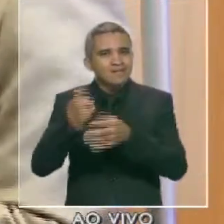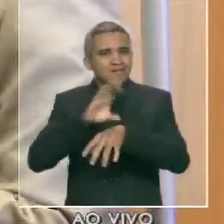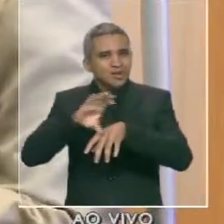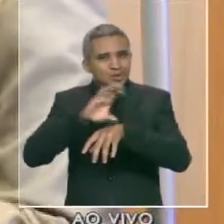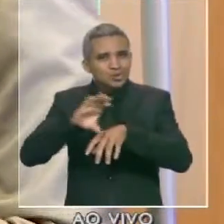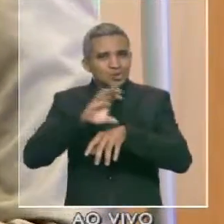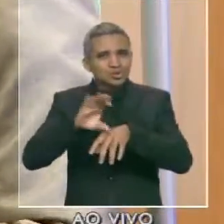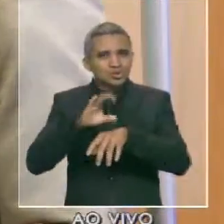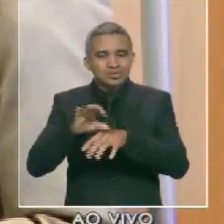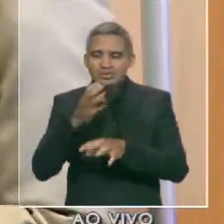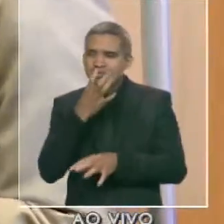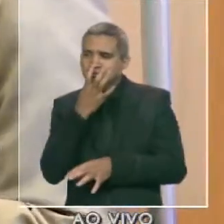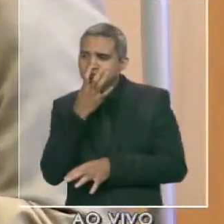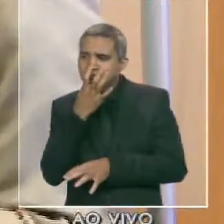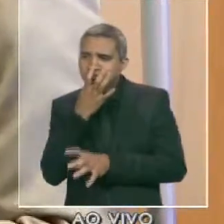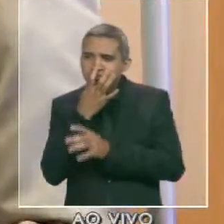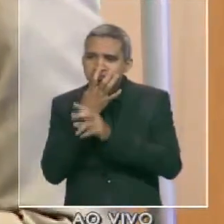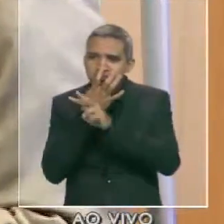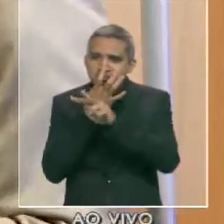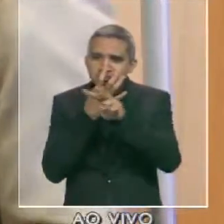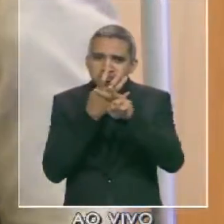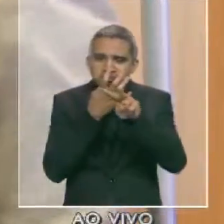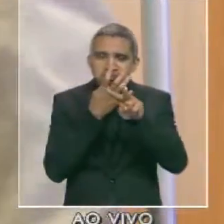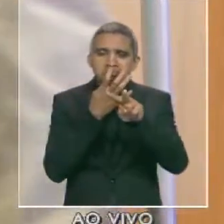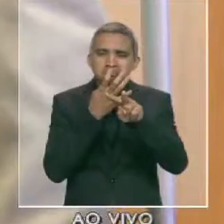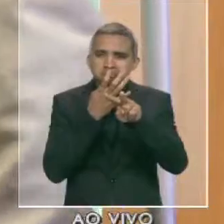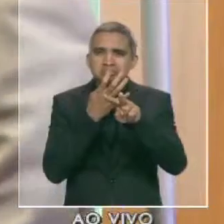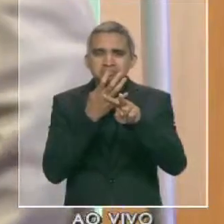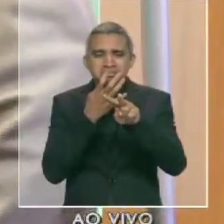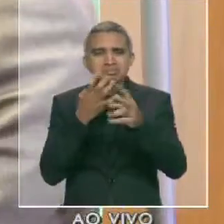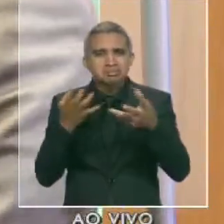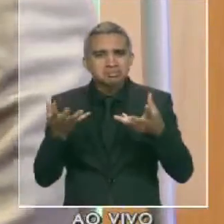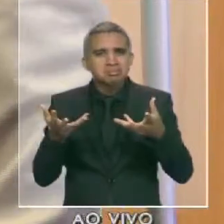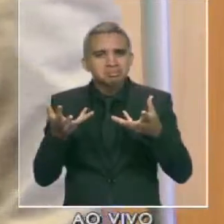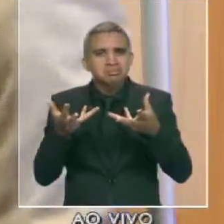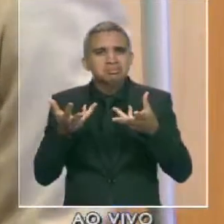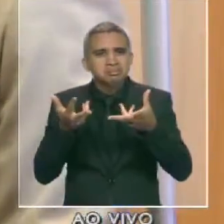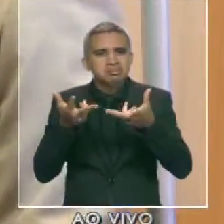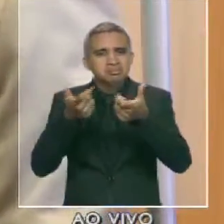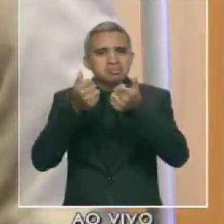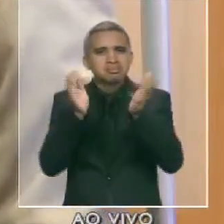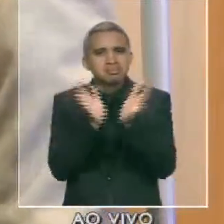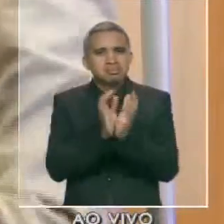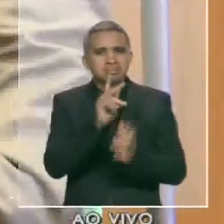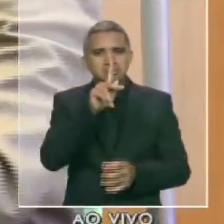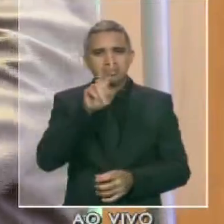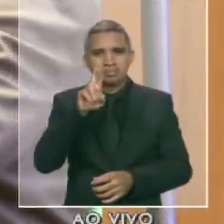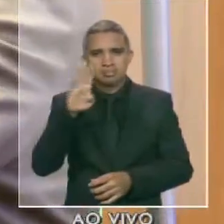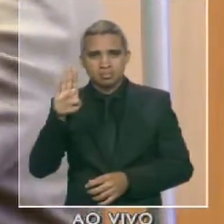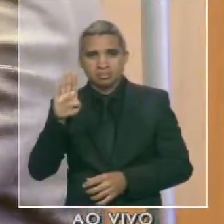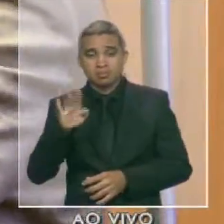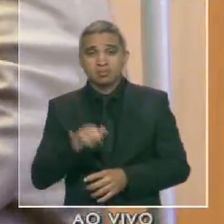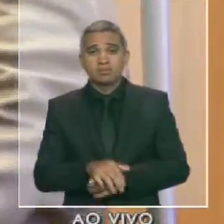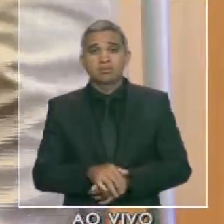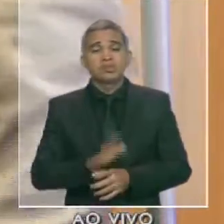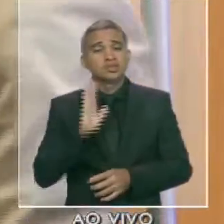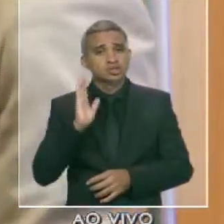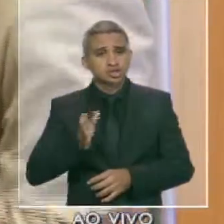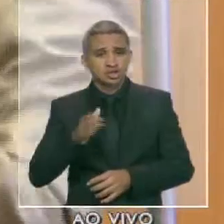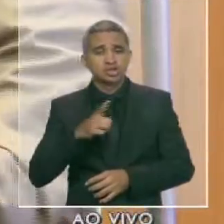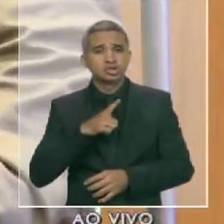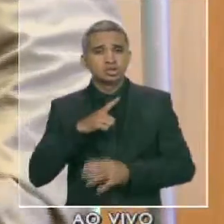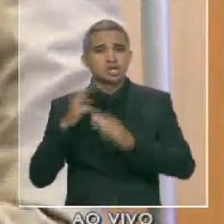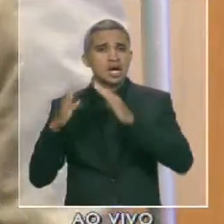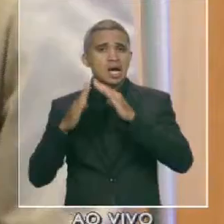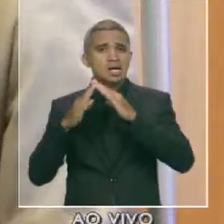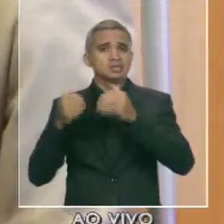os resultados dessa política de atenção realmente que o PRB está desenvolvendo no Estado do Maranhão. Inclusive já com casas para serem inauguradas no